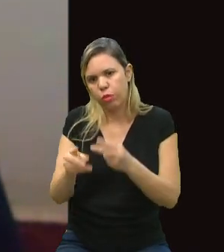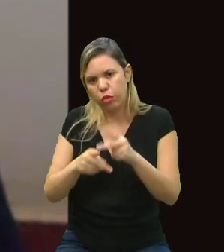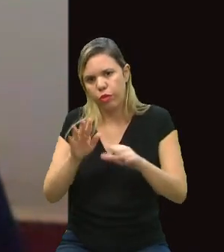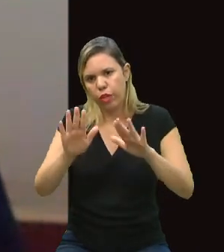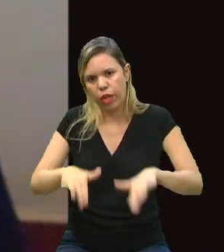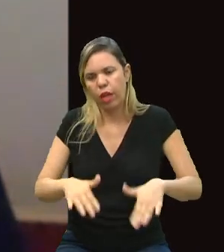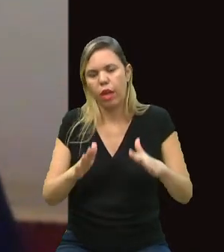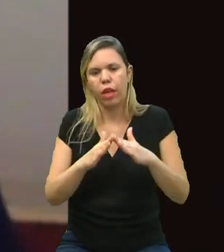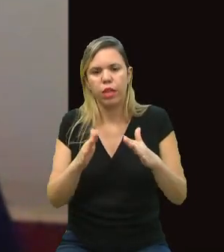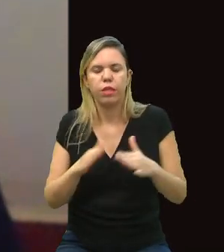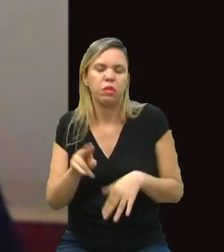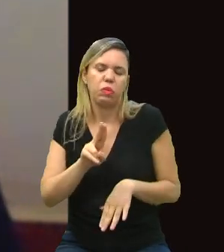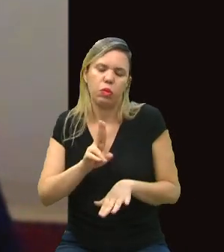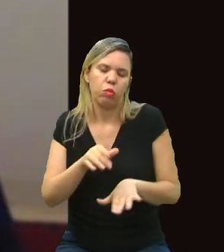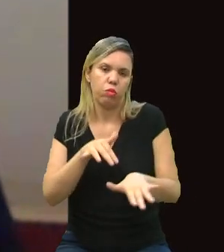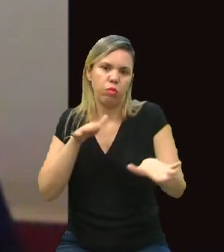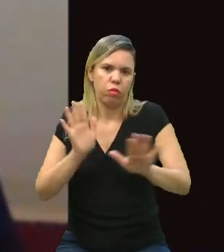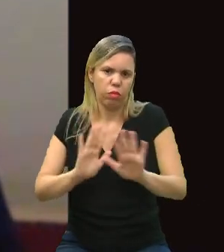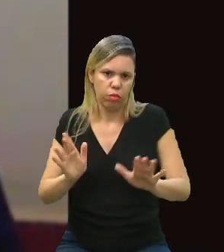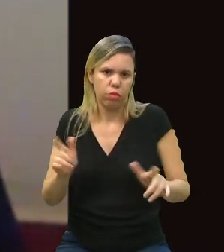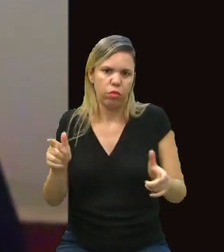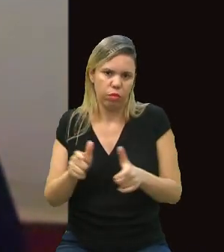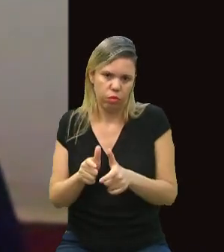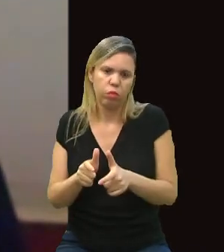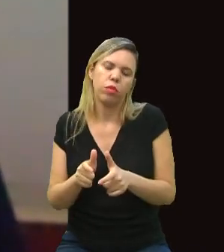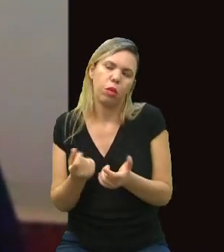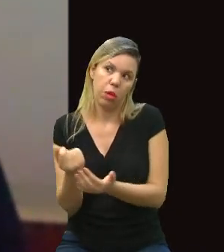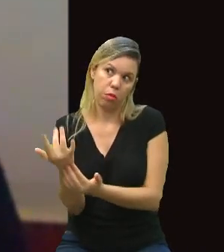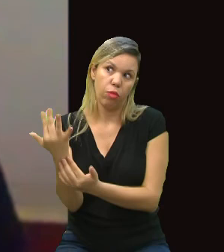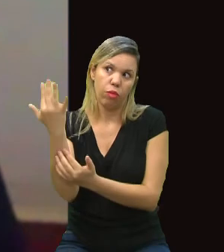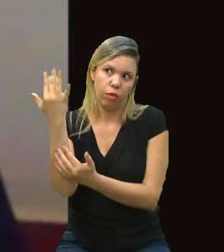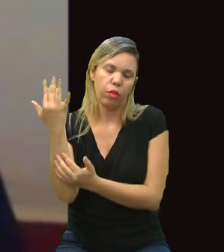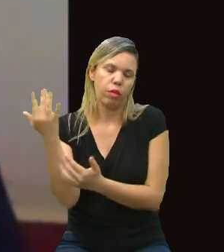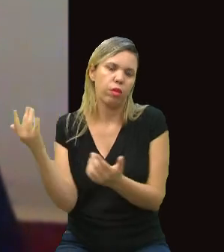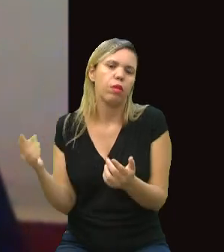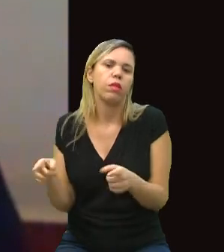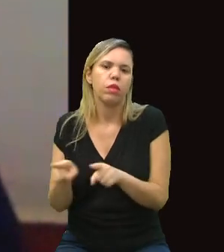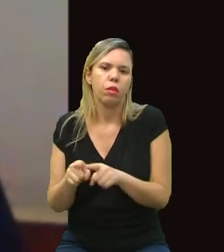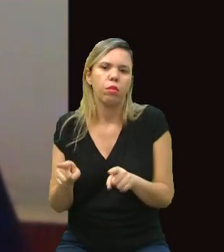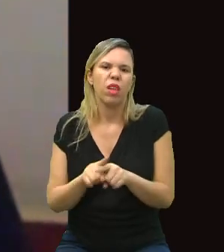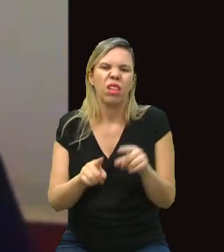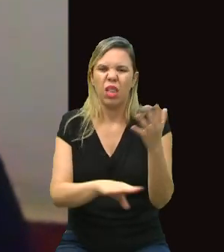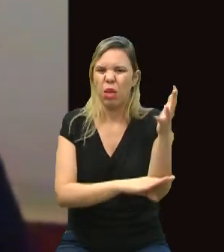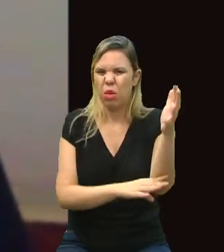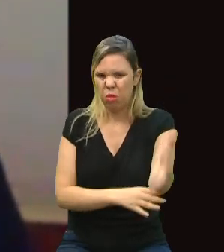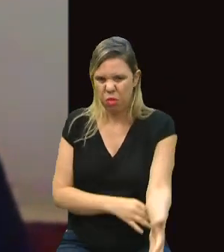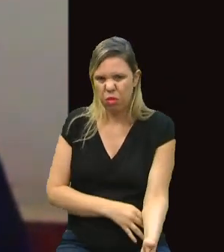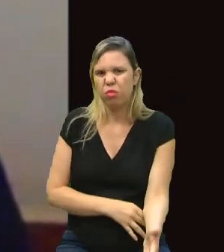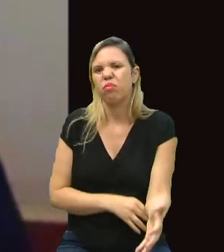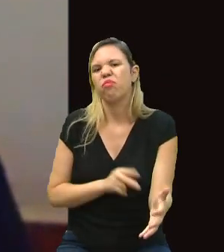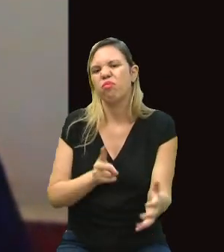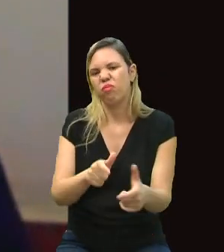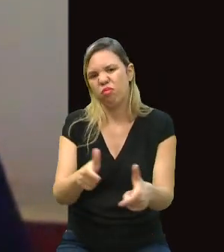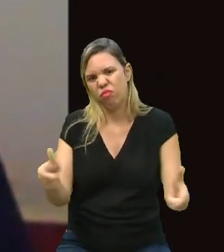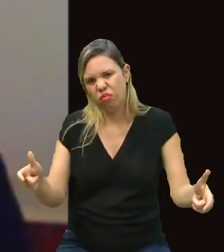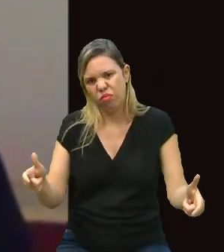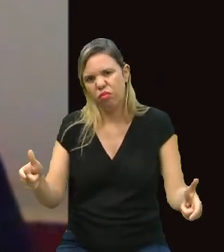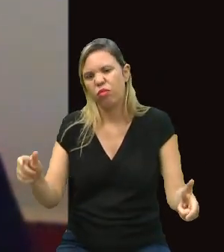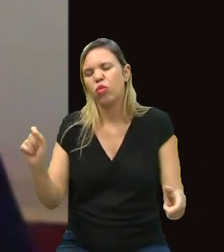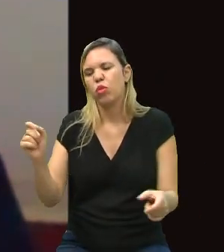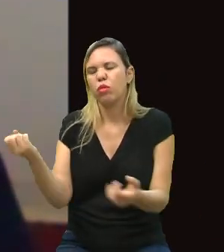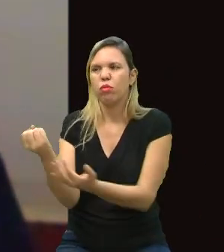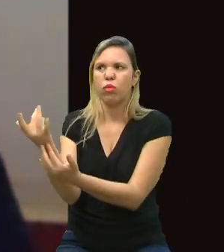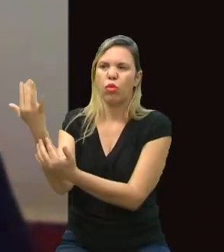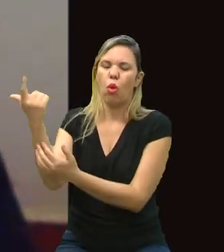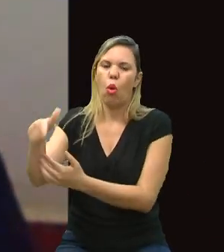emissões, mas o desmatamento tende a ser maior do que a redução de emissões dos outros setores produtivos, como os